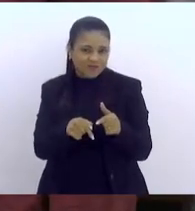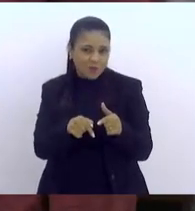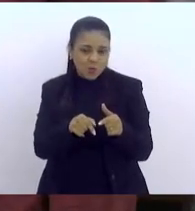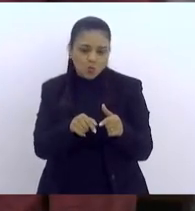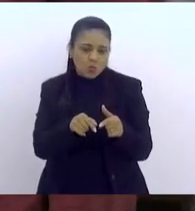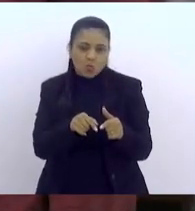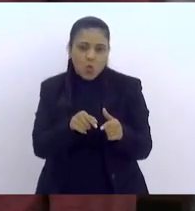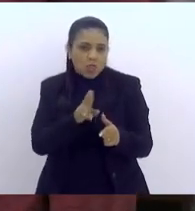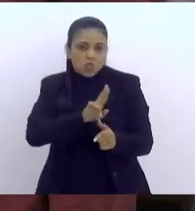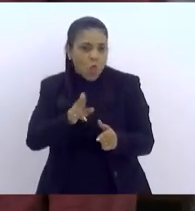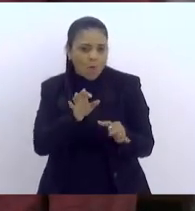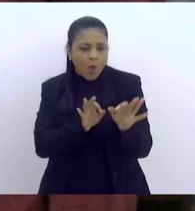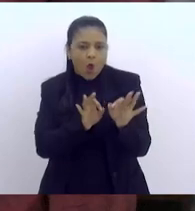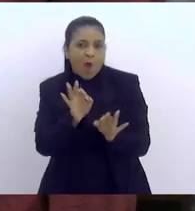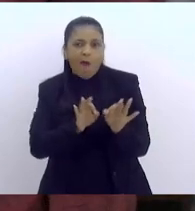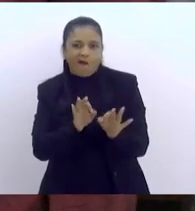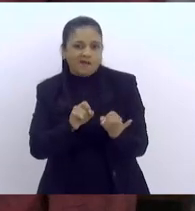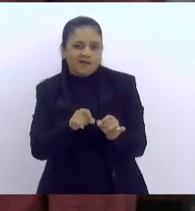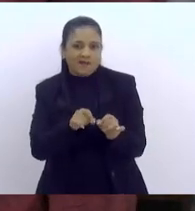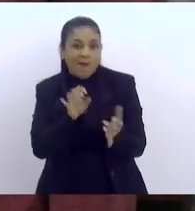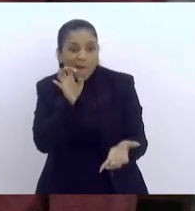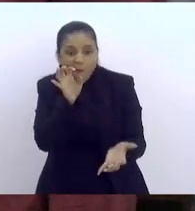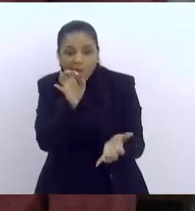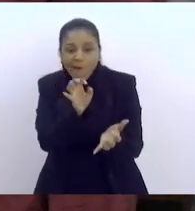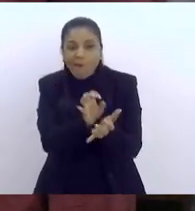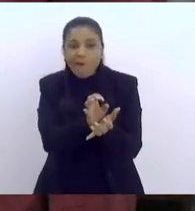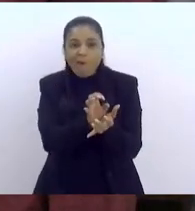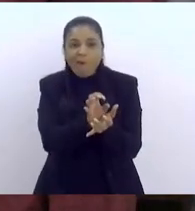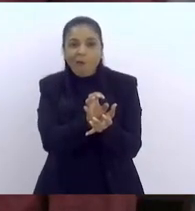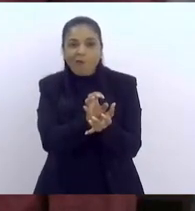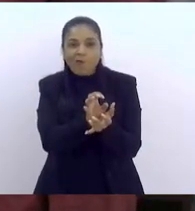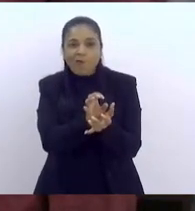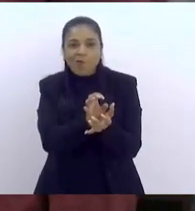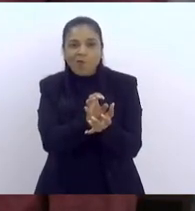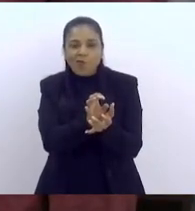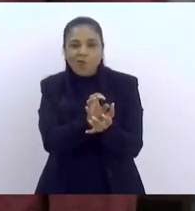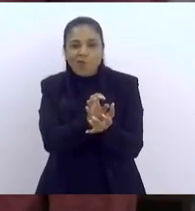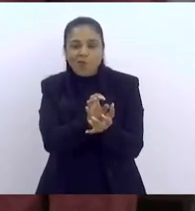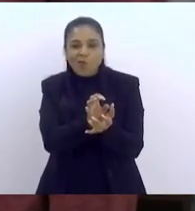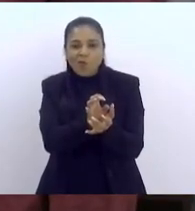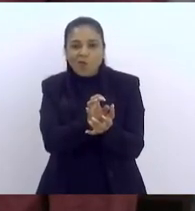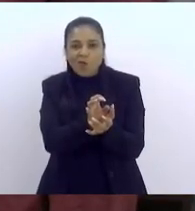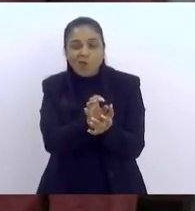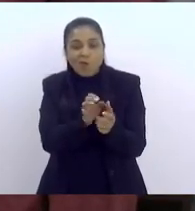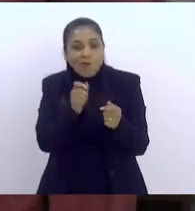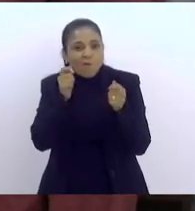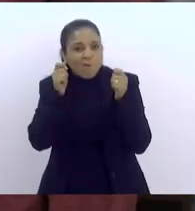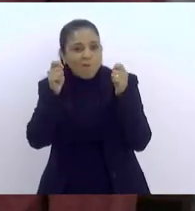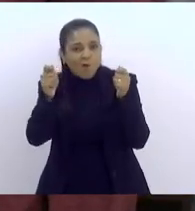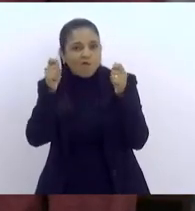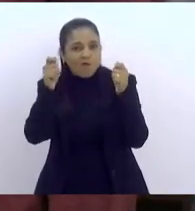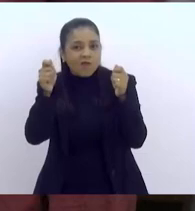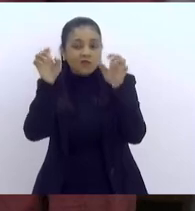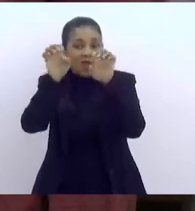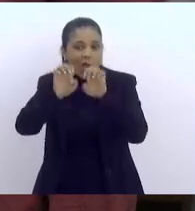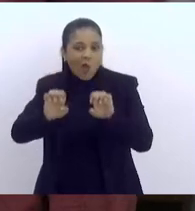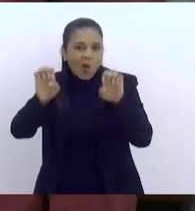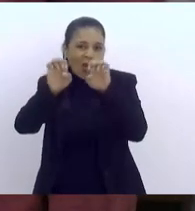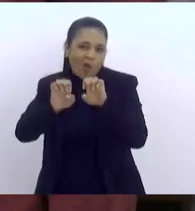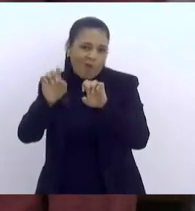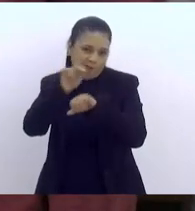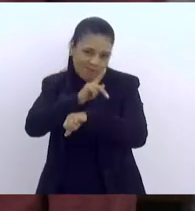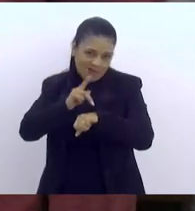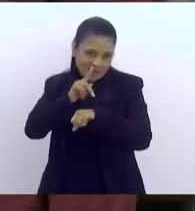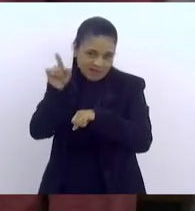de organização, porque é um grupo de feministas anarquistas, de um movimento que vem da Europa. Só para